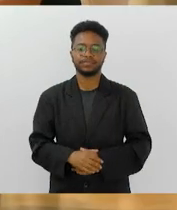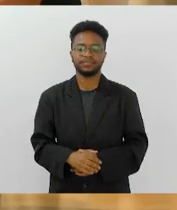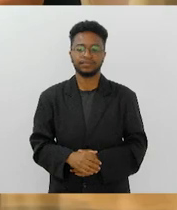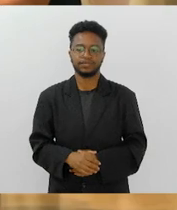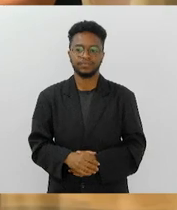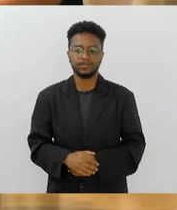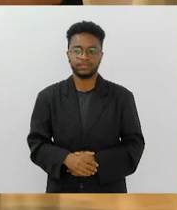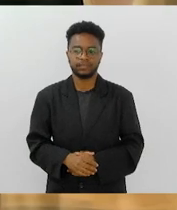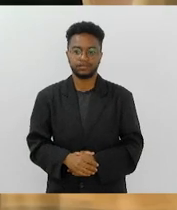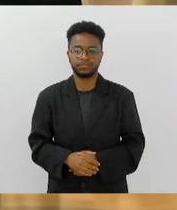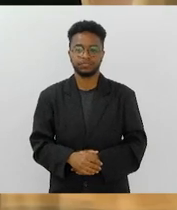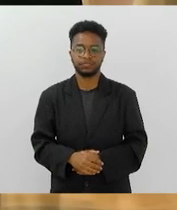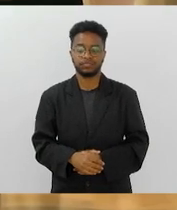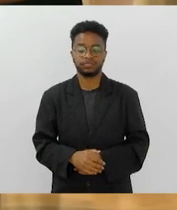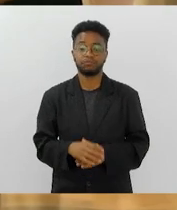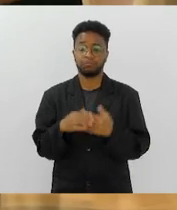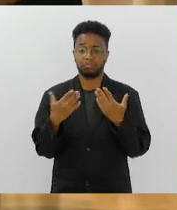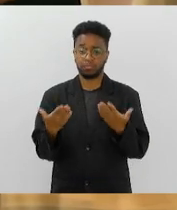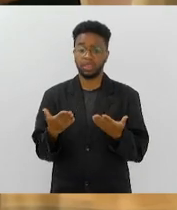E olha,